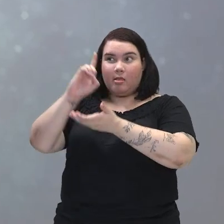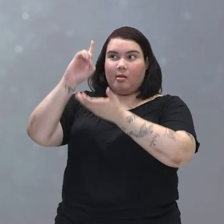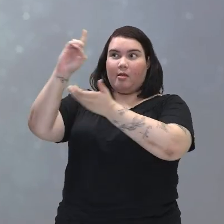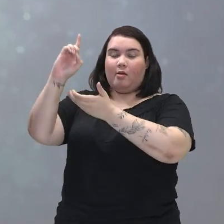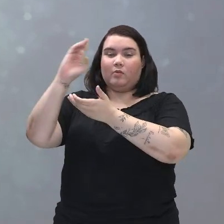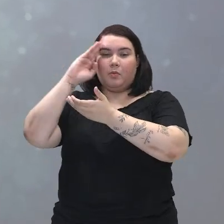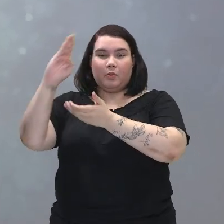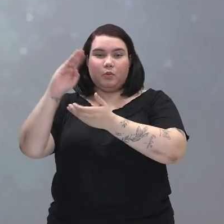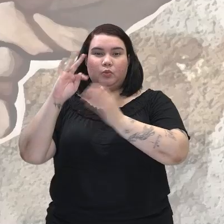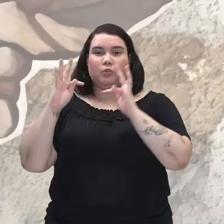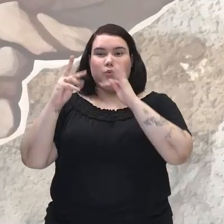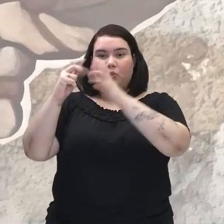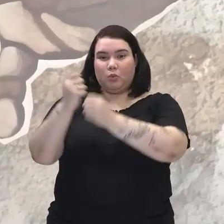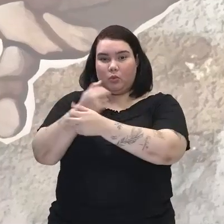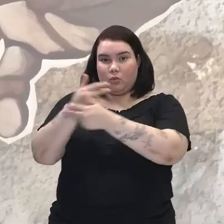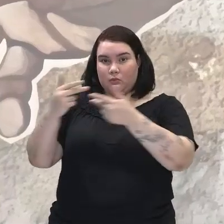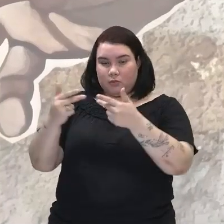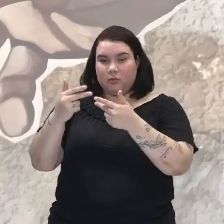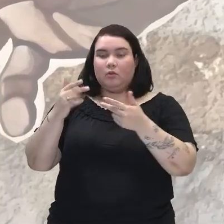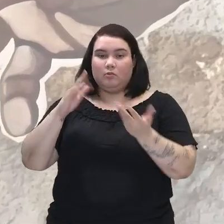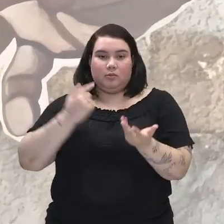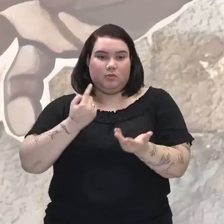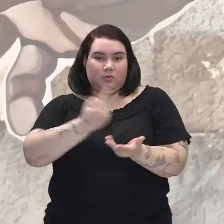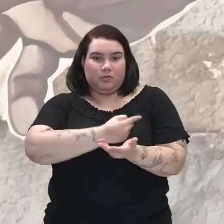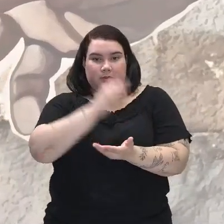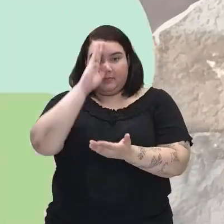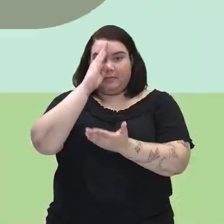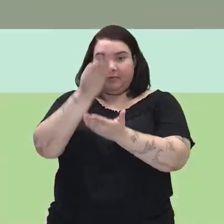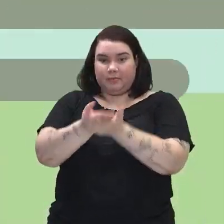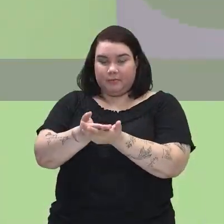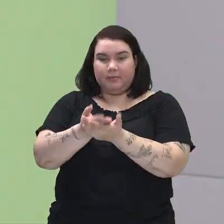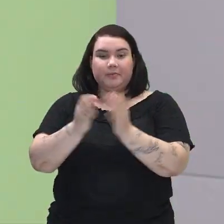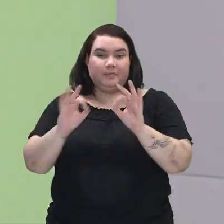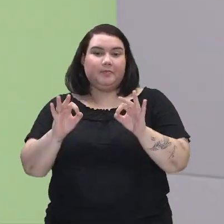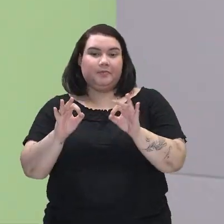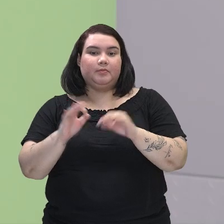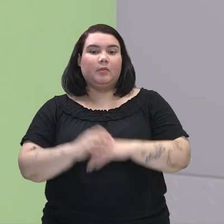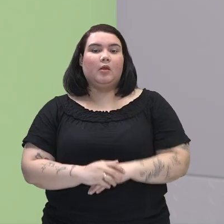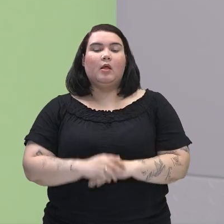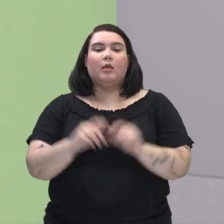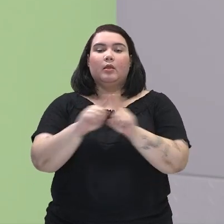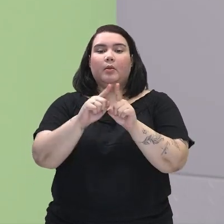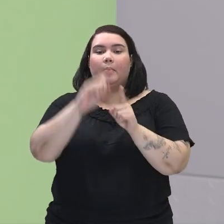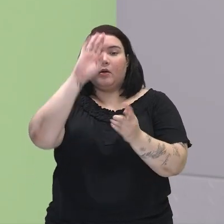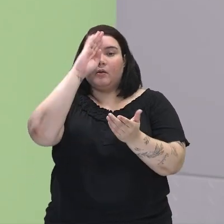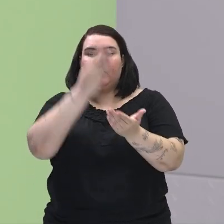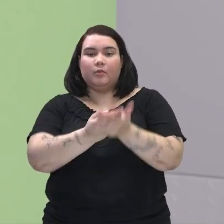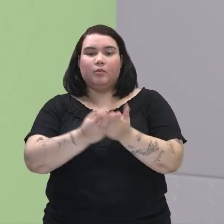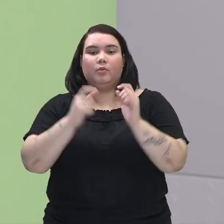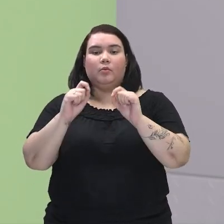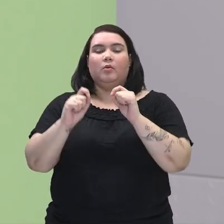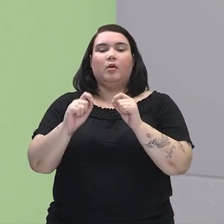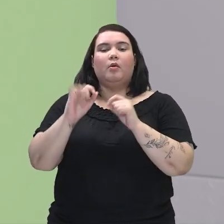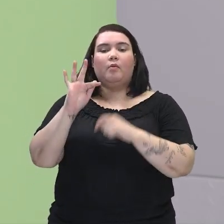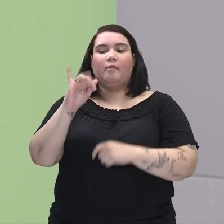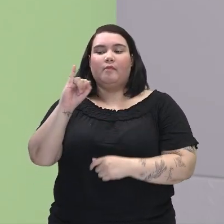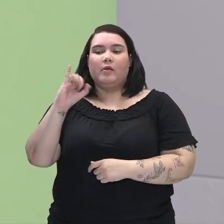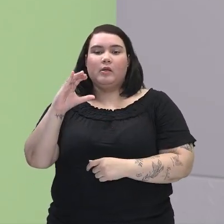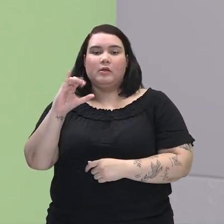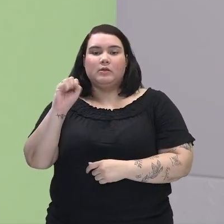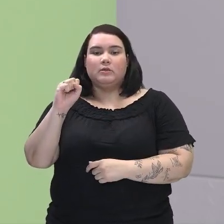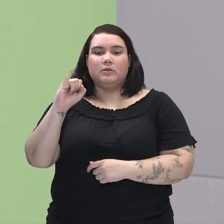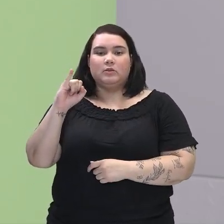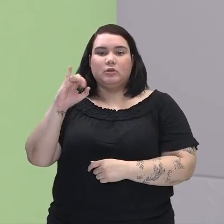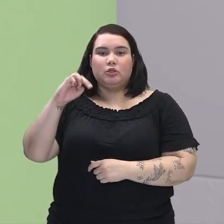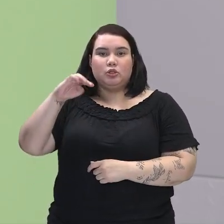criador de todas as coisas, que é o que a gente chama de criacionismo, e também acreditavam no fixismo, que é uma teoria